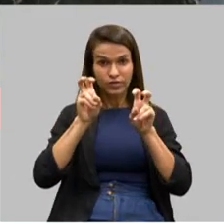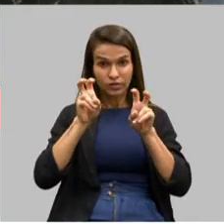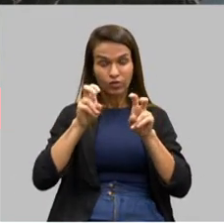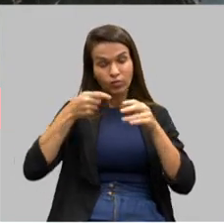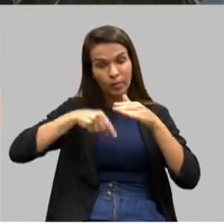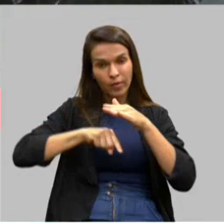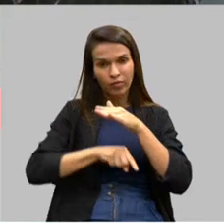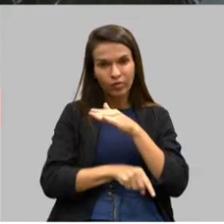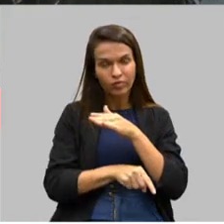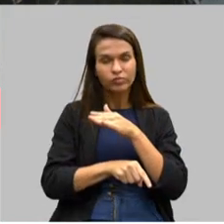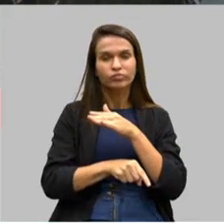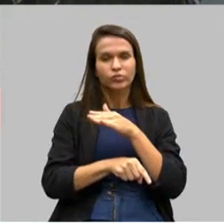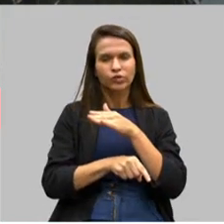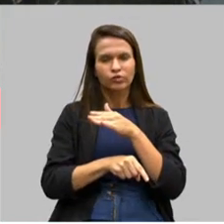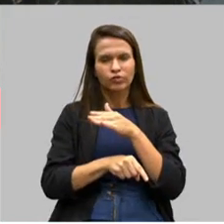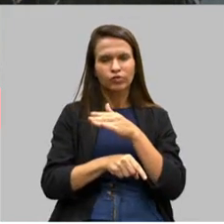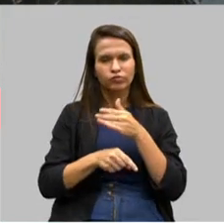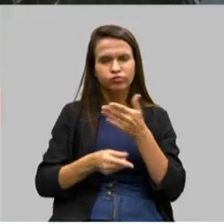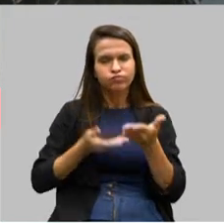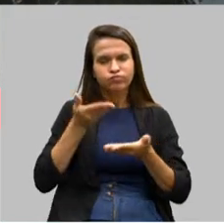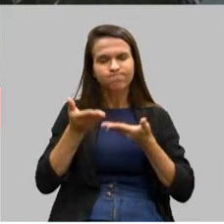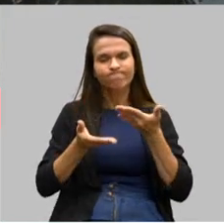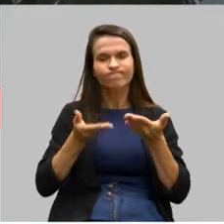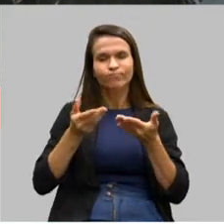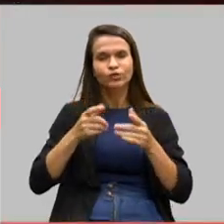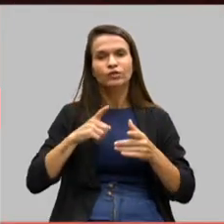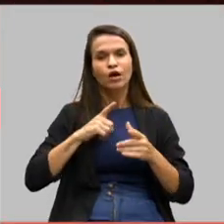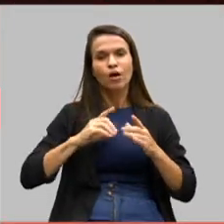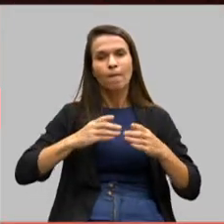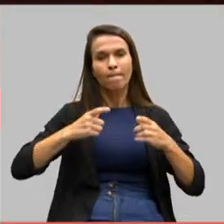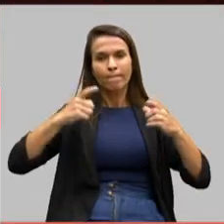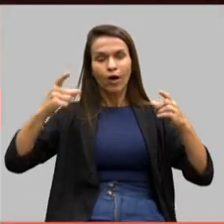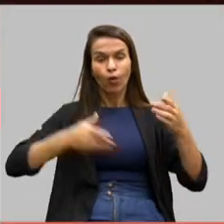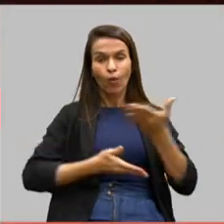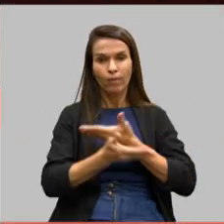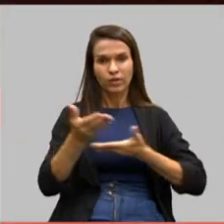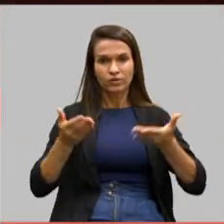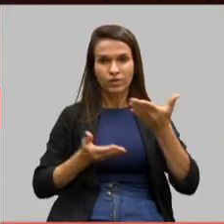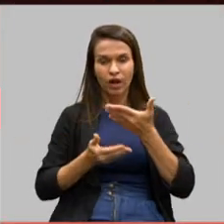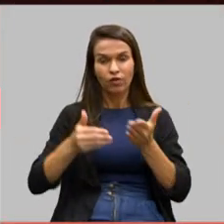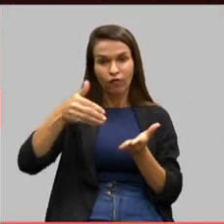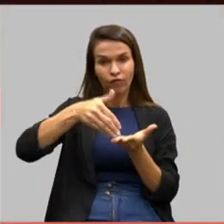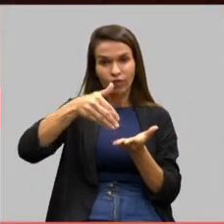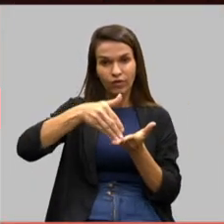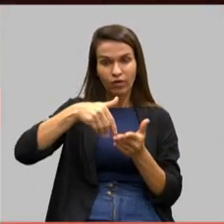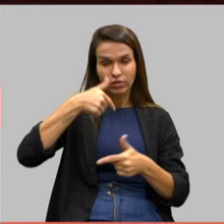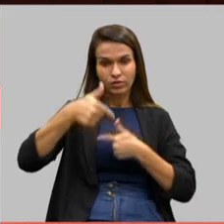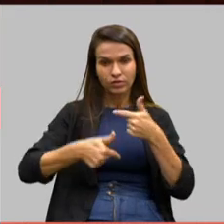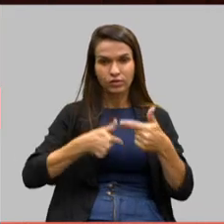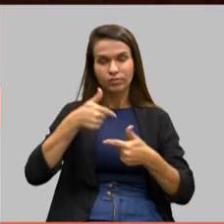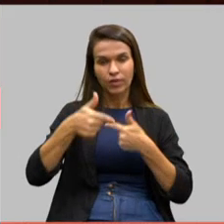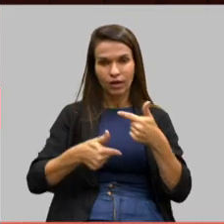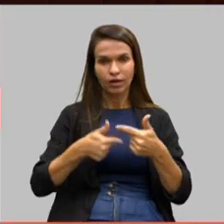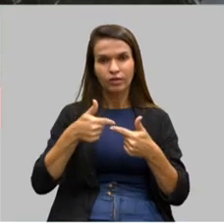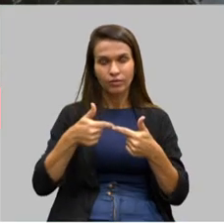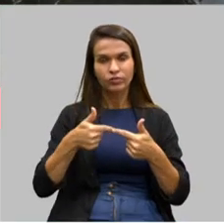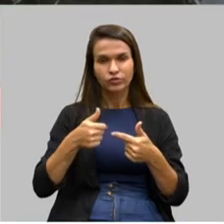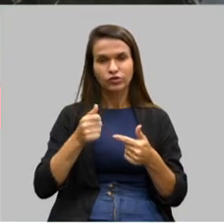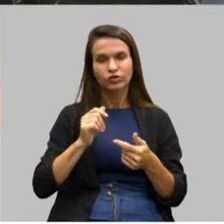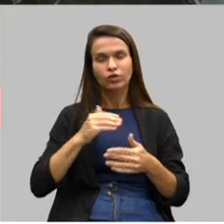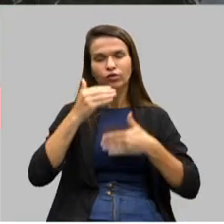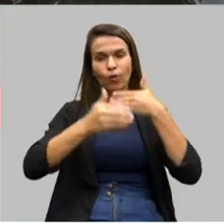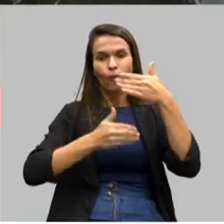aprofundar a nossa abordagem, tornando-a mais ampla e compartilhada. Ao final desse trabalho, que está sendo de